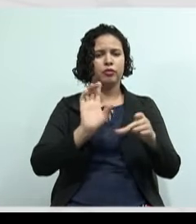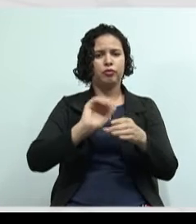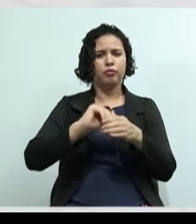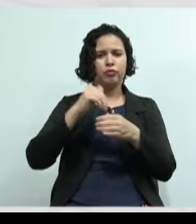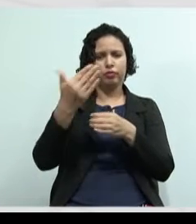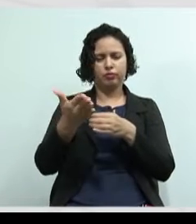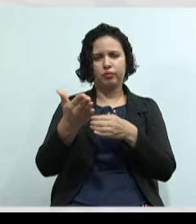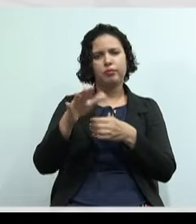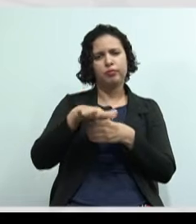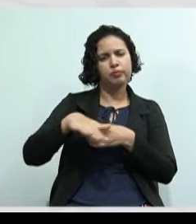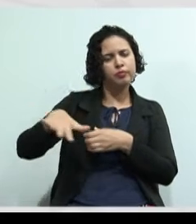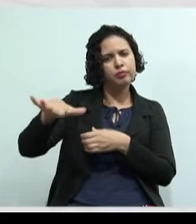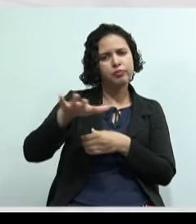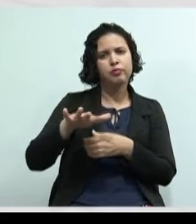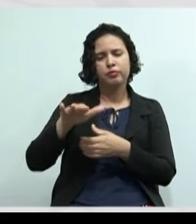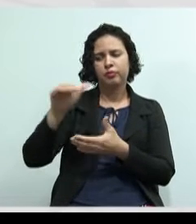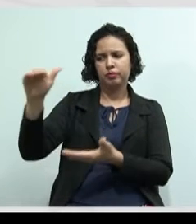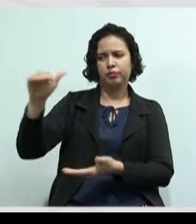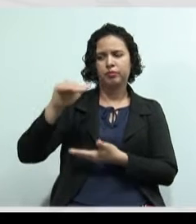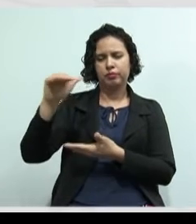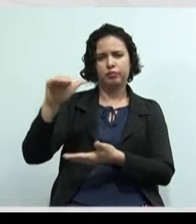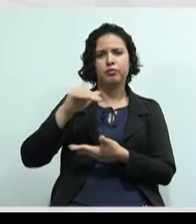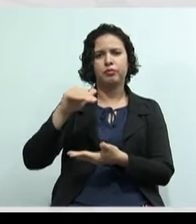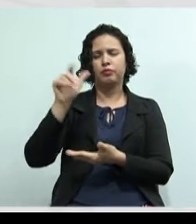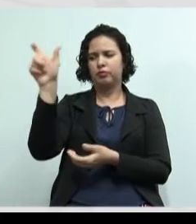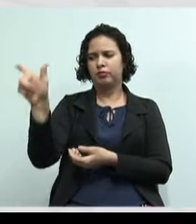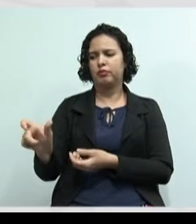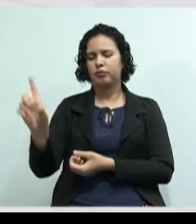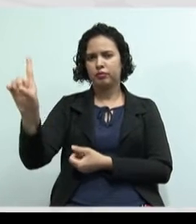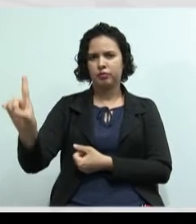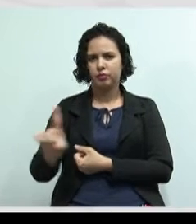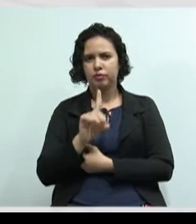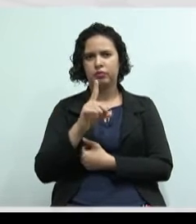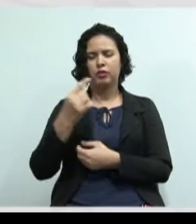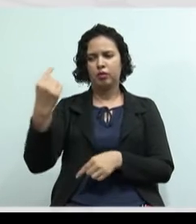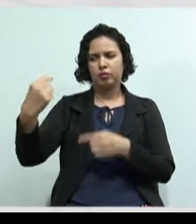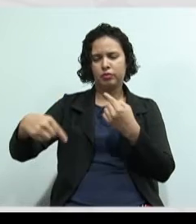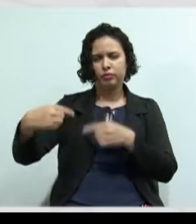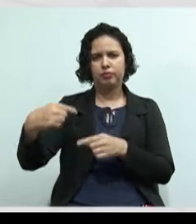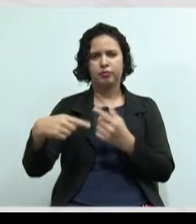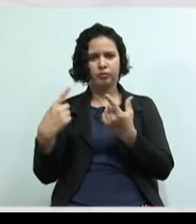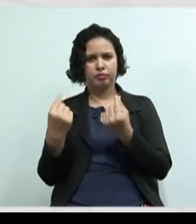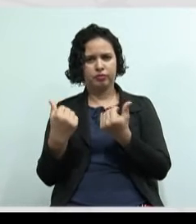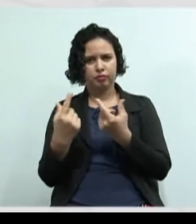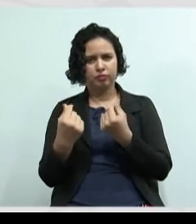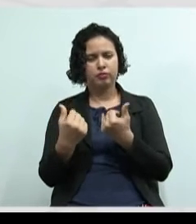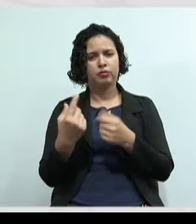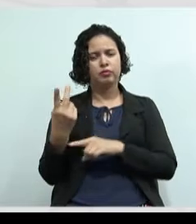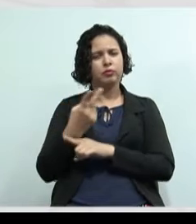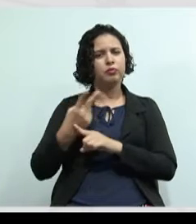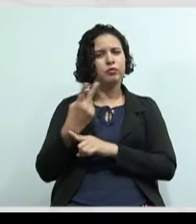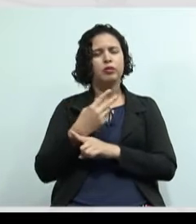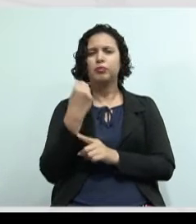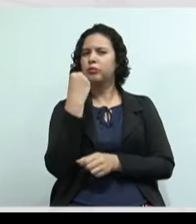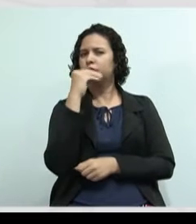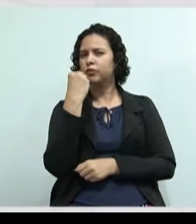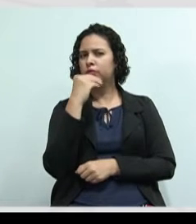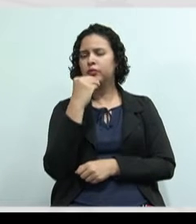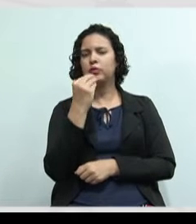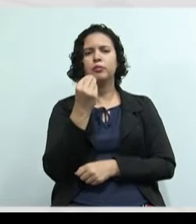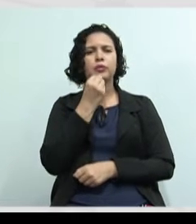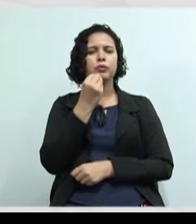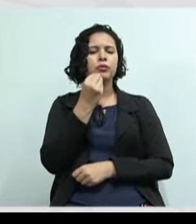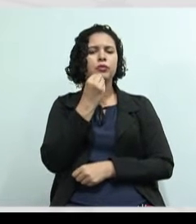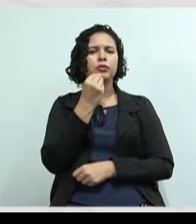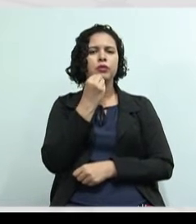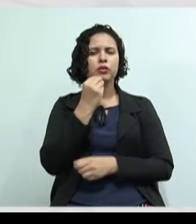dos fornecedores, dos clientes, da política, da economia, tá? Por meio dele, busca-se aproveitar